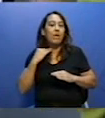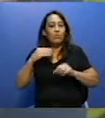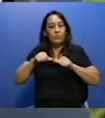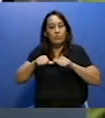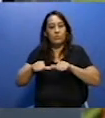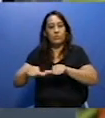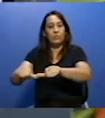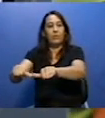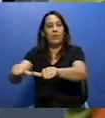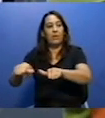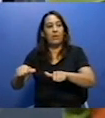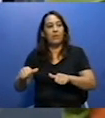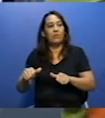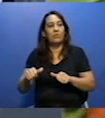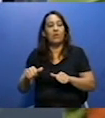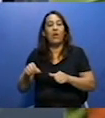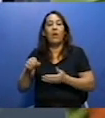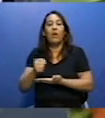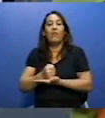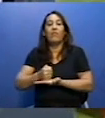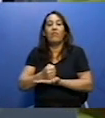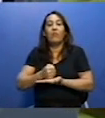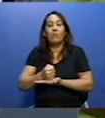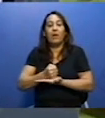supermercado, farmácia,